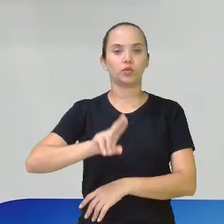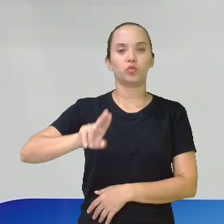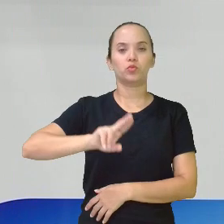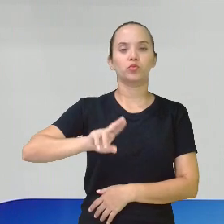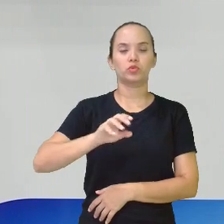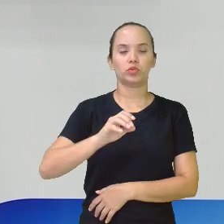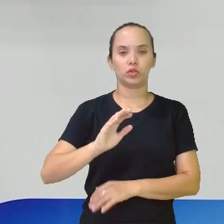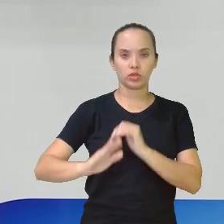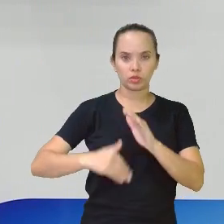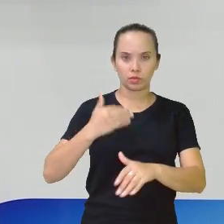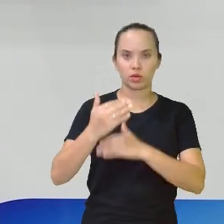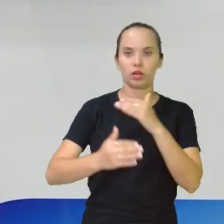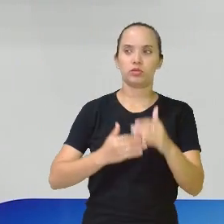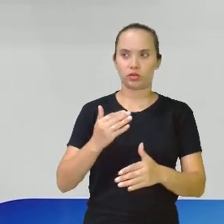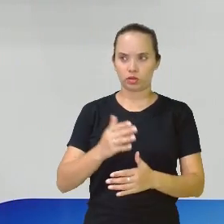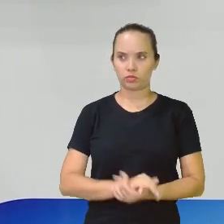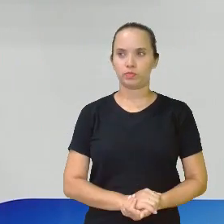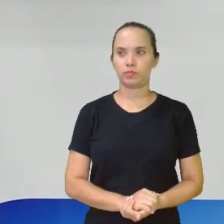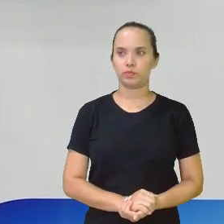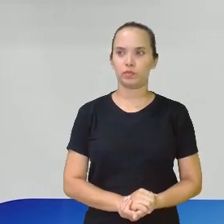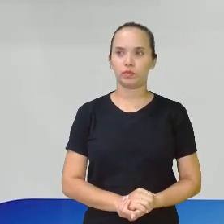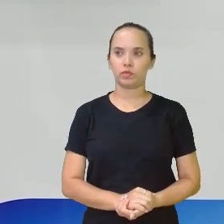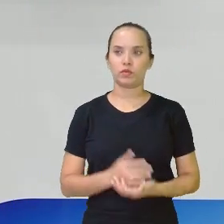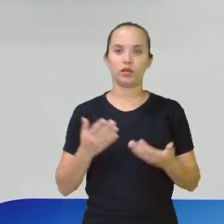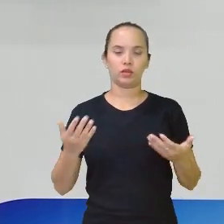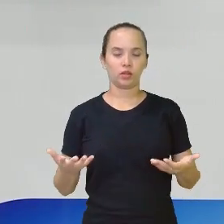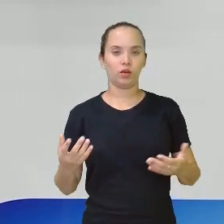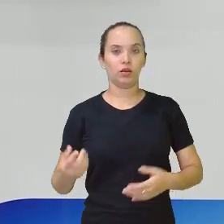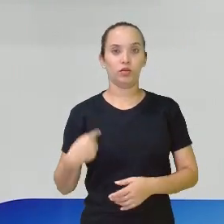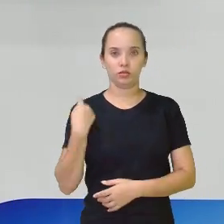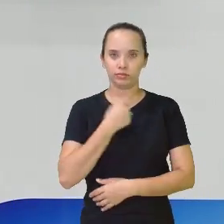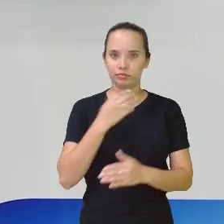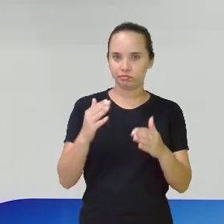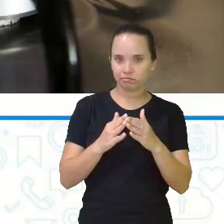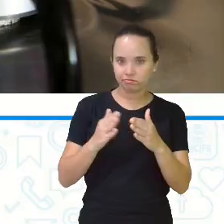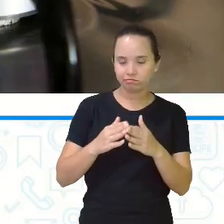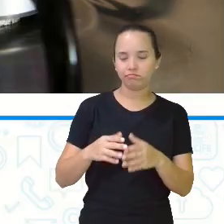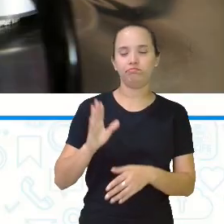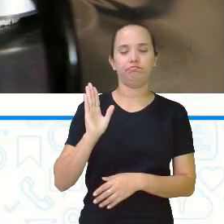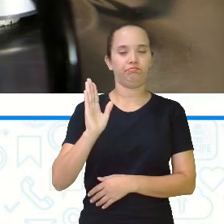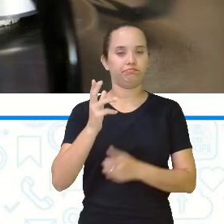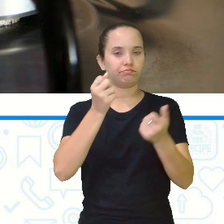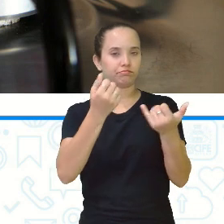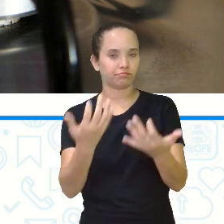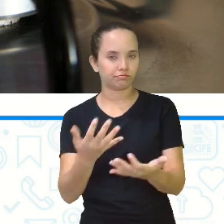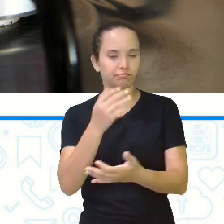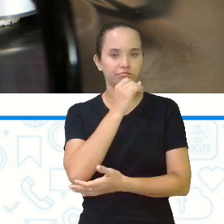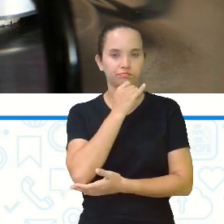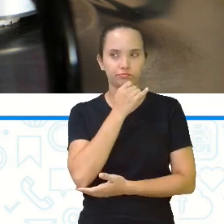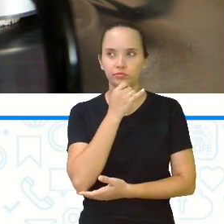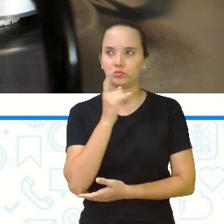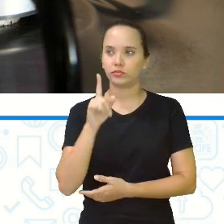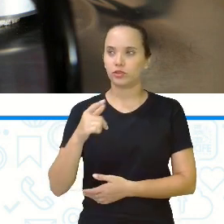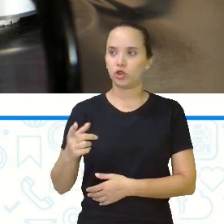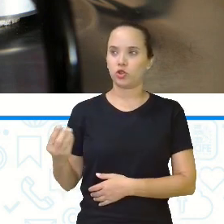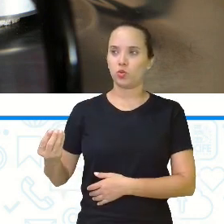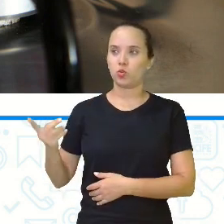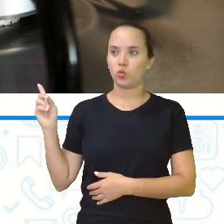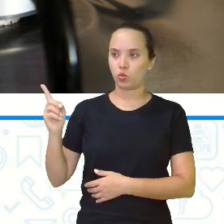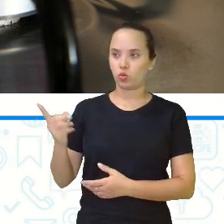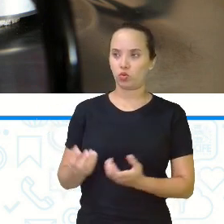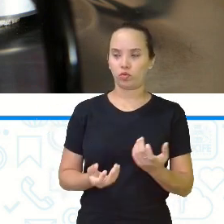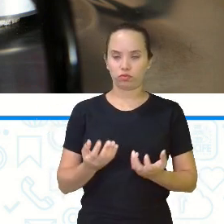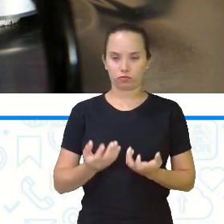utilização da combustão. Nas nossas residências, a gente já falou aqui, né? O gás de cozinha, que